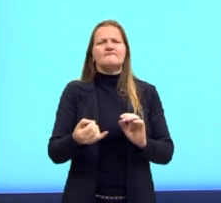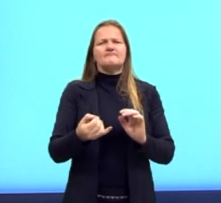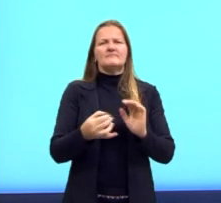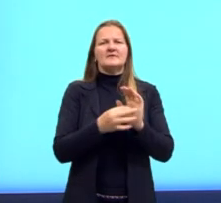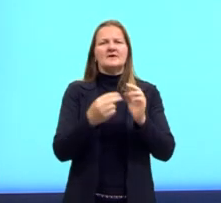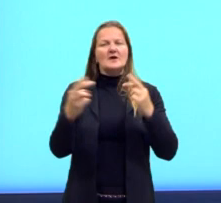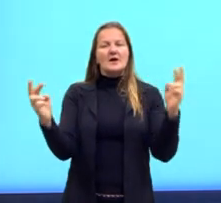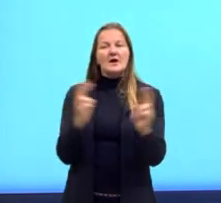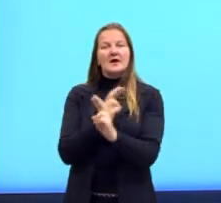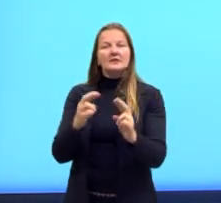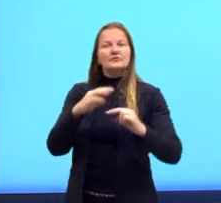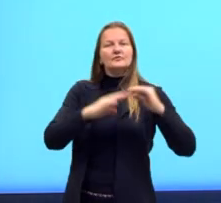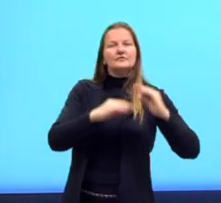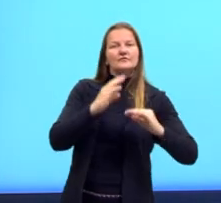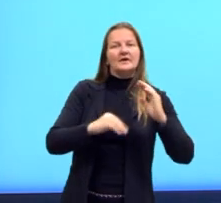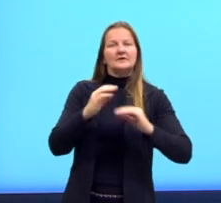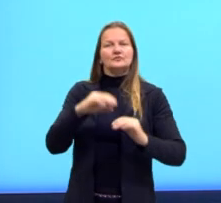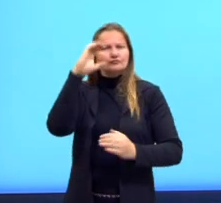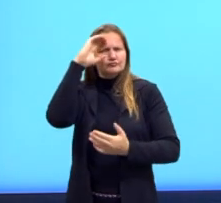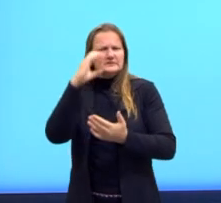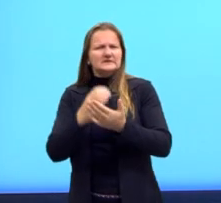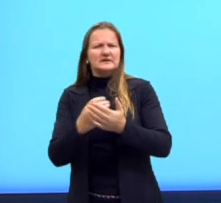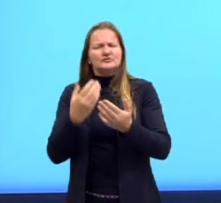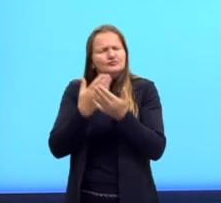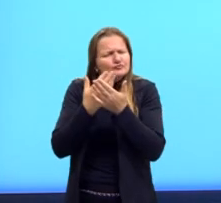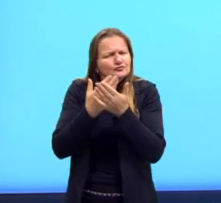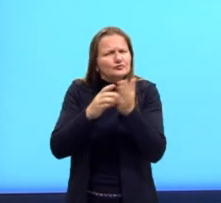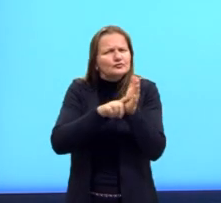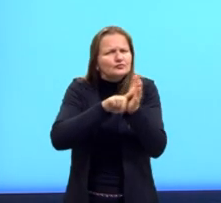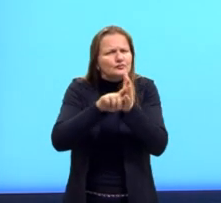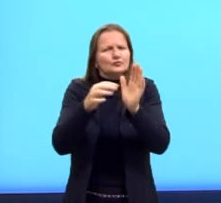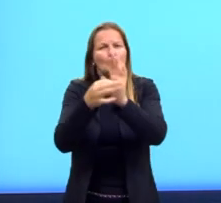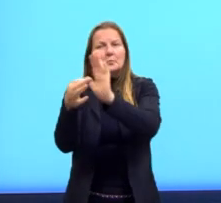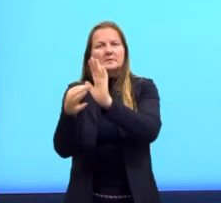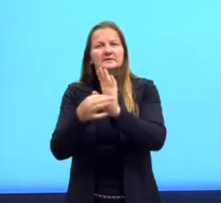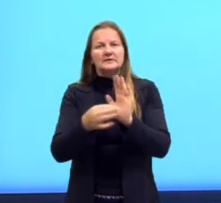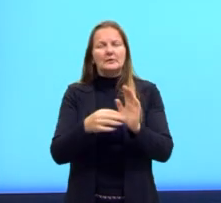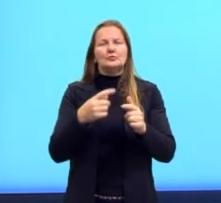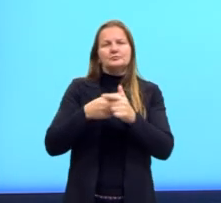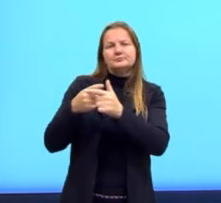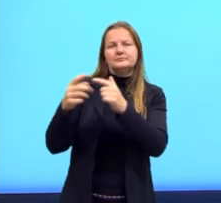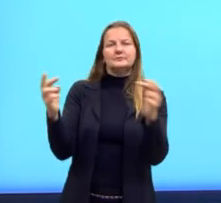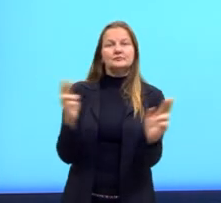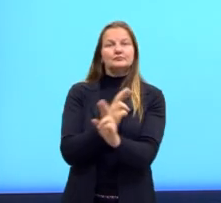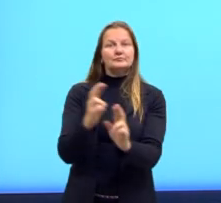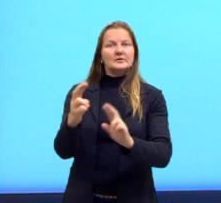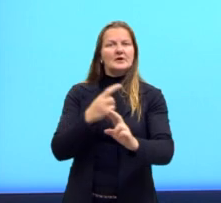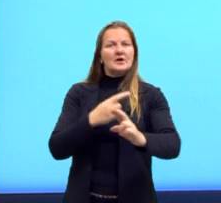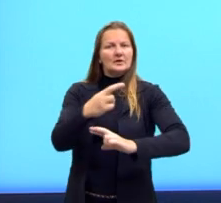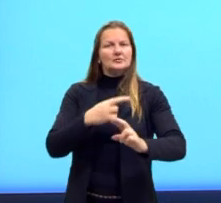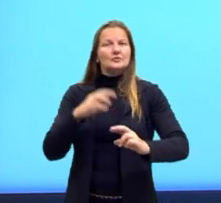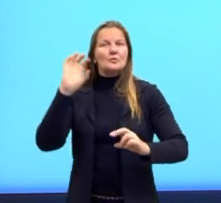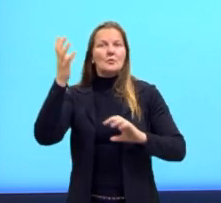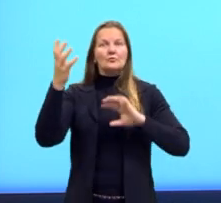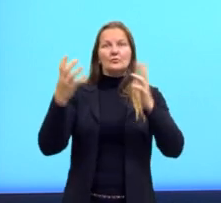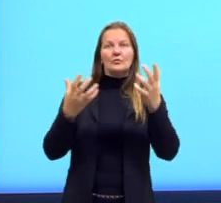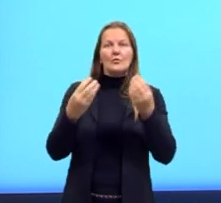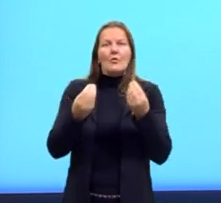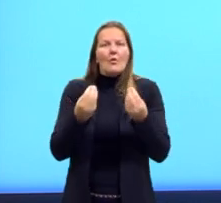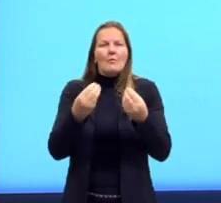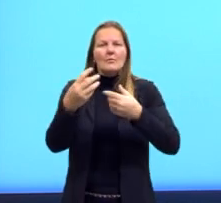relacionar fatos teses estudos opiniões problemas e possíveis soluções